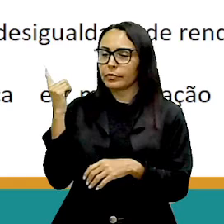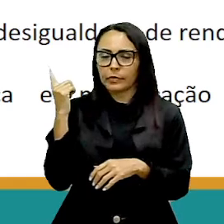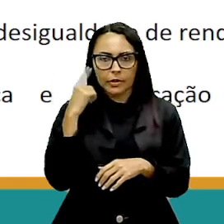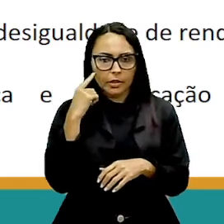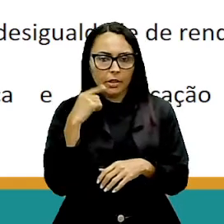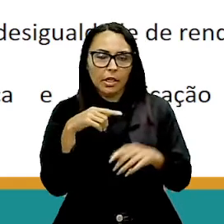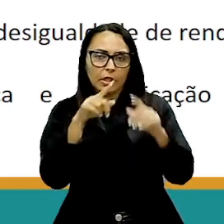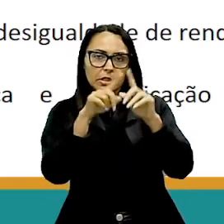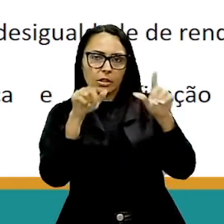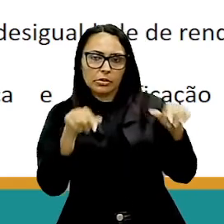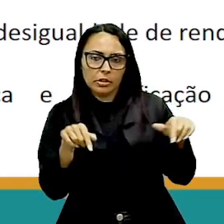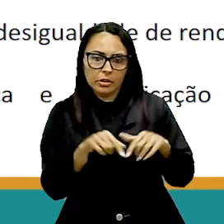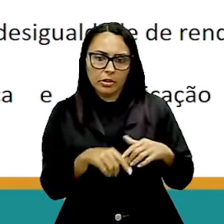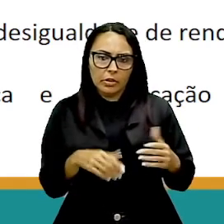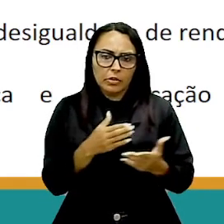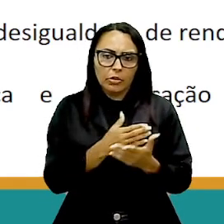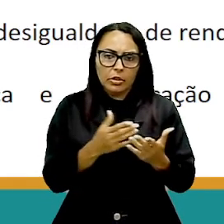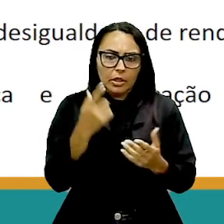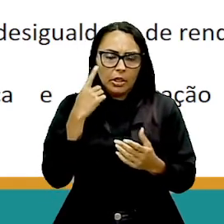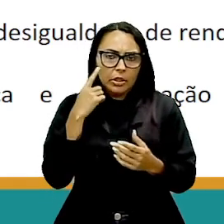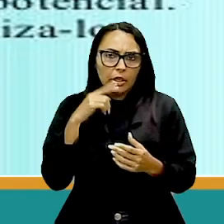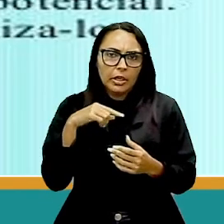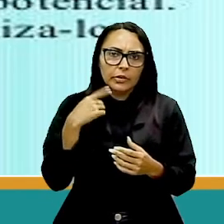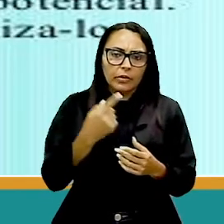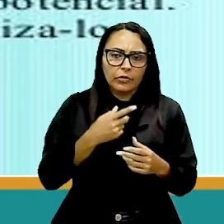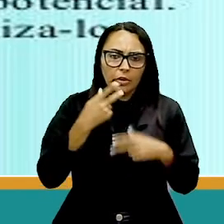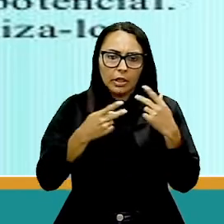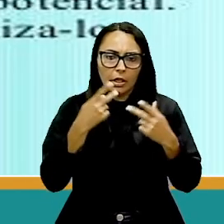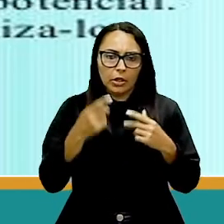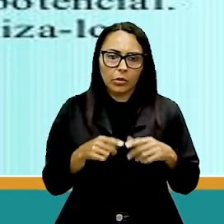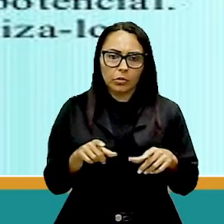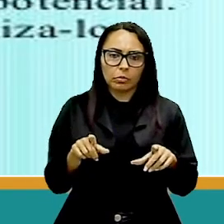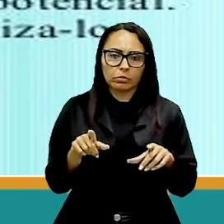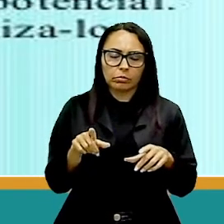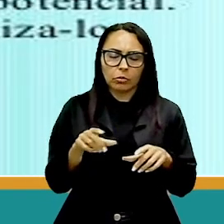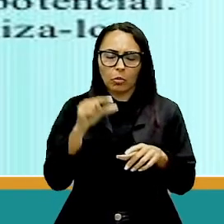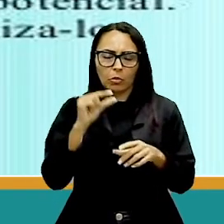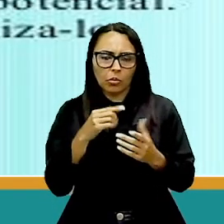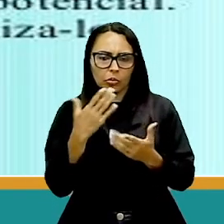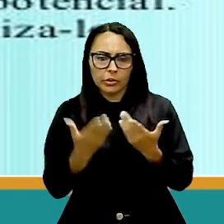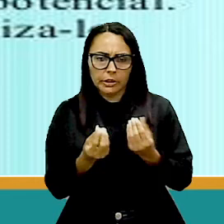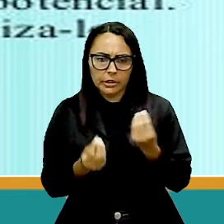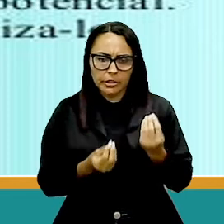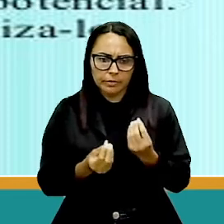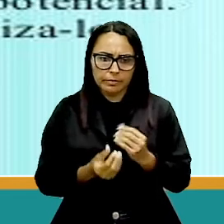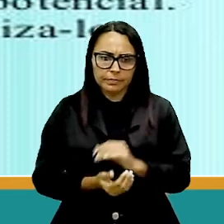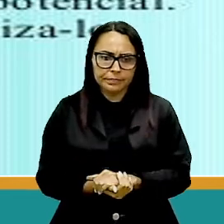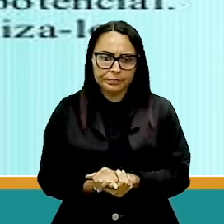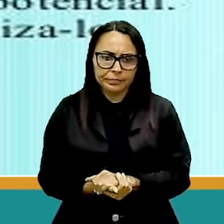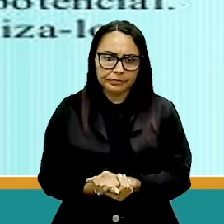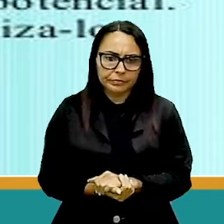charge, você acha que aqui a gente vai falar um pouquinho sobre esse domínio,